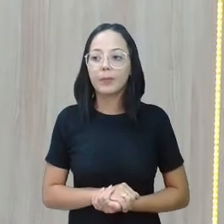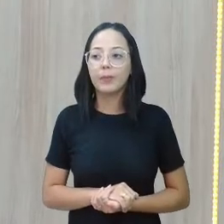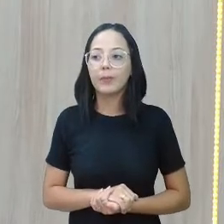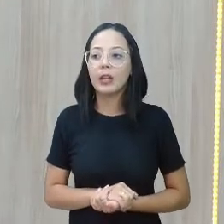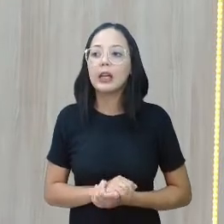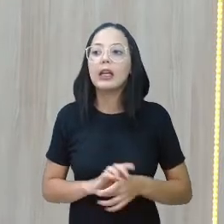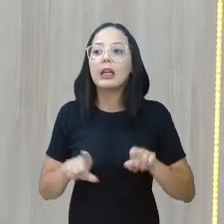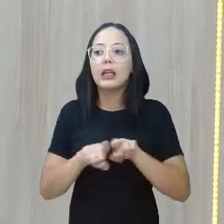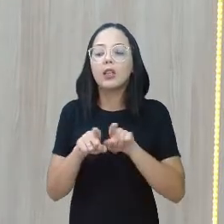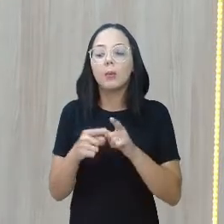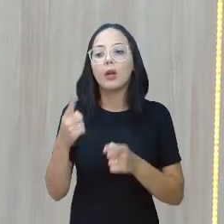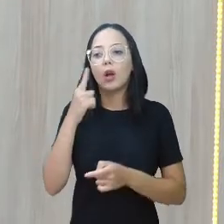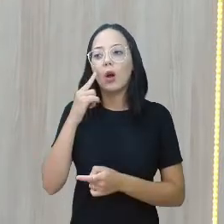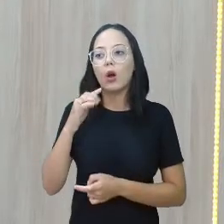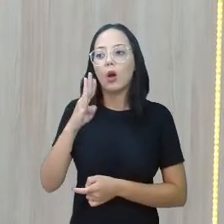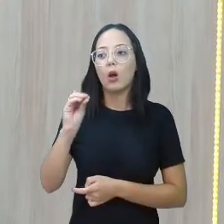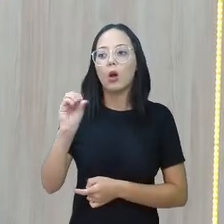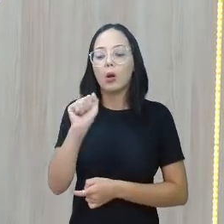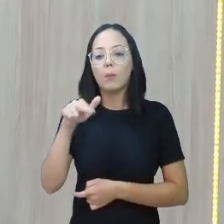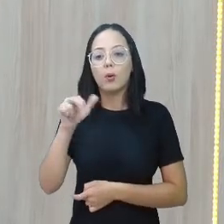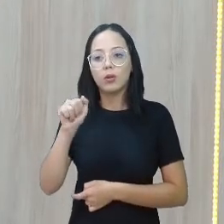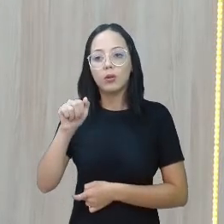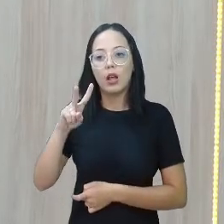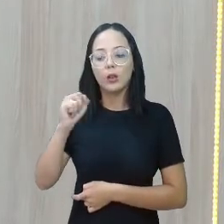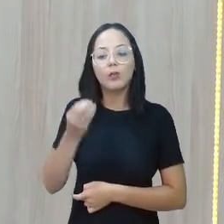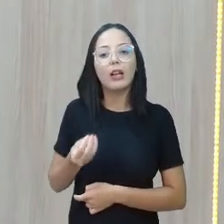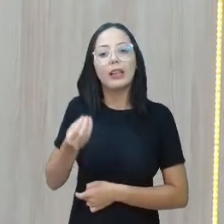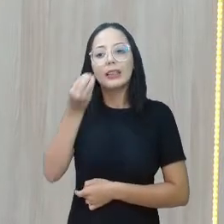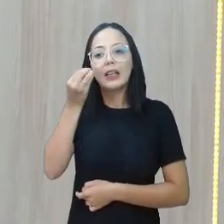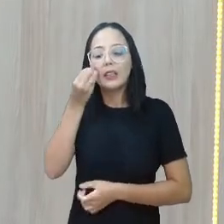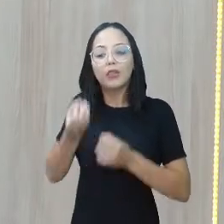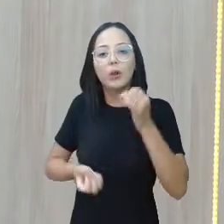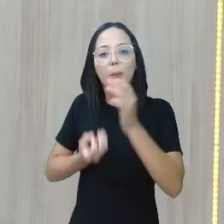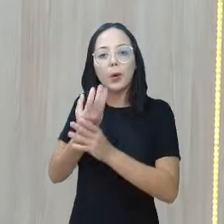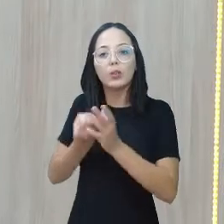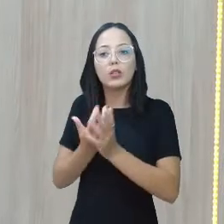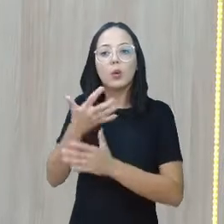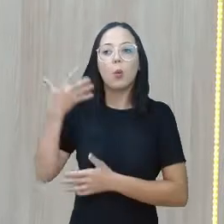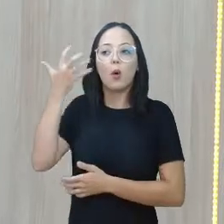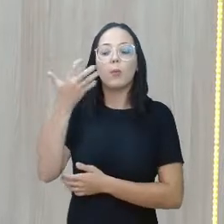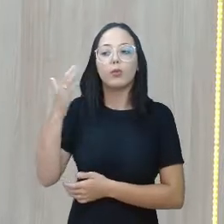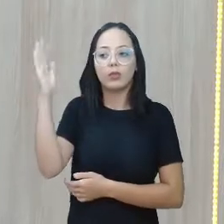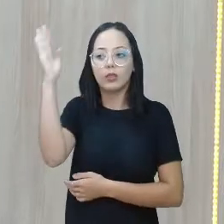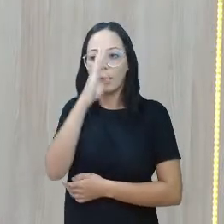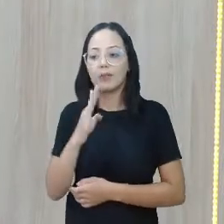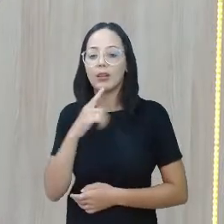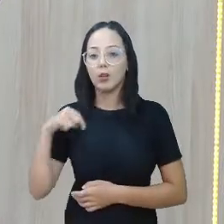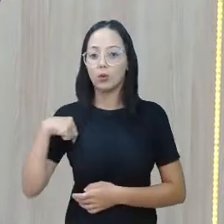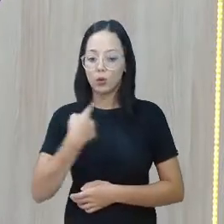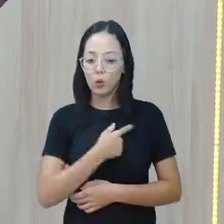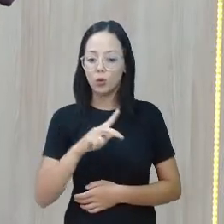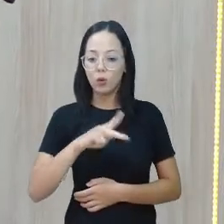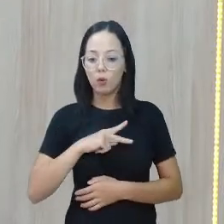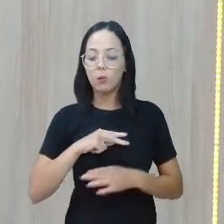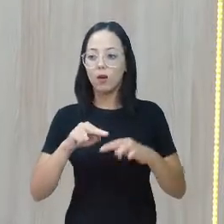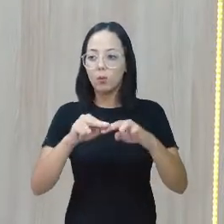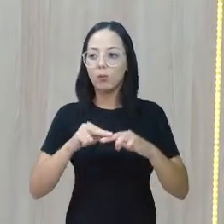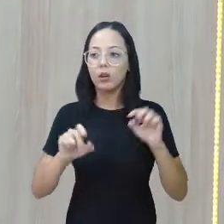assim como a bossa nova, a MPB foi uma tentativa de produzir uma música brasileira, ou seja, nacional, nossa, a partir de